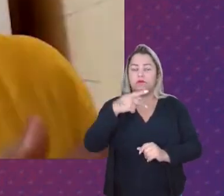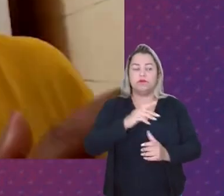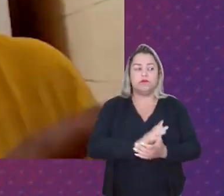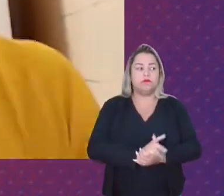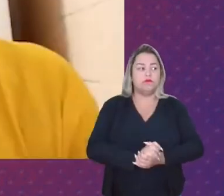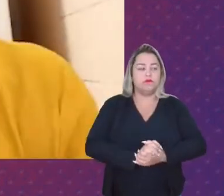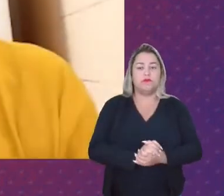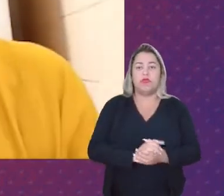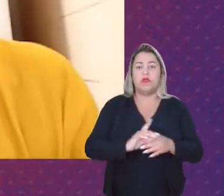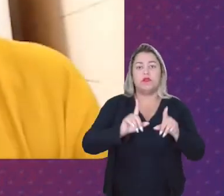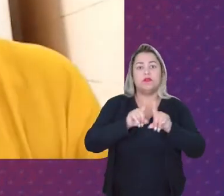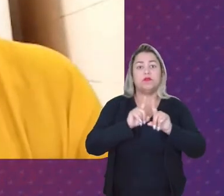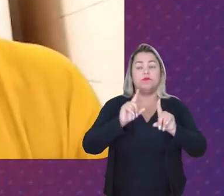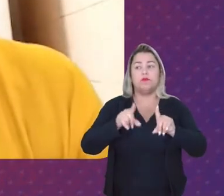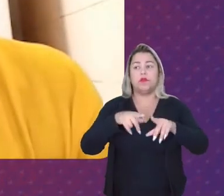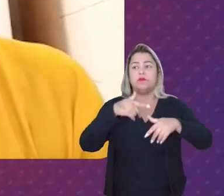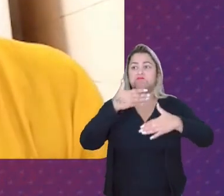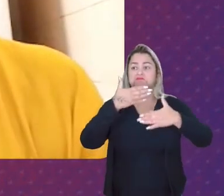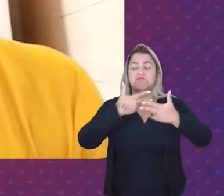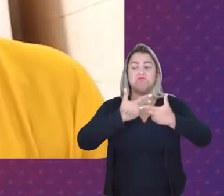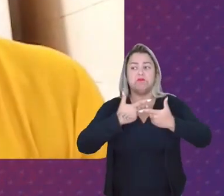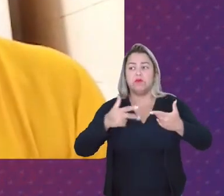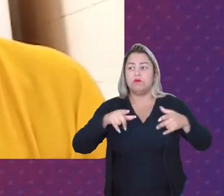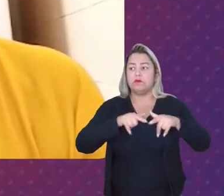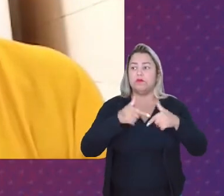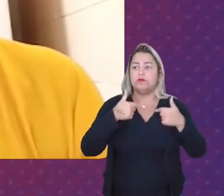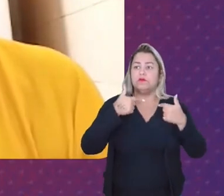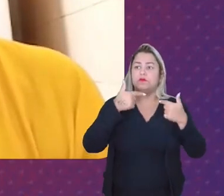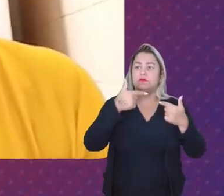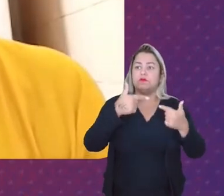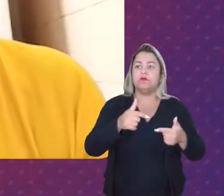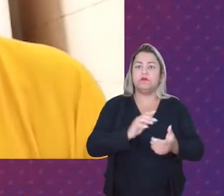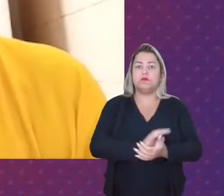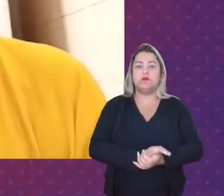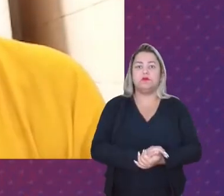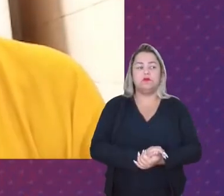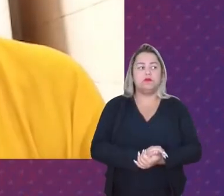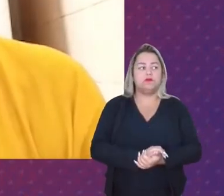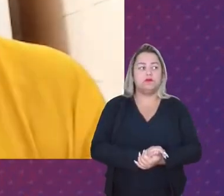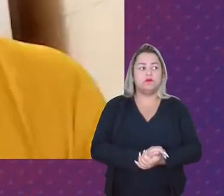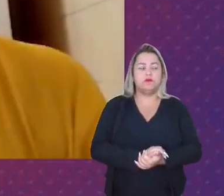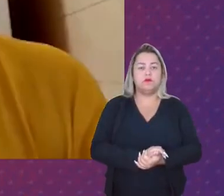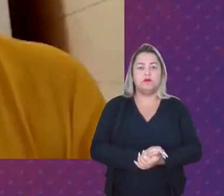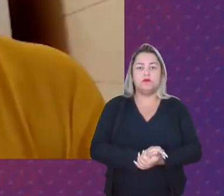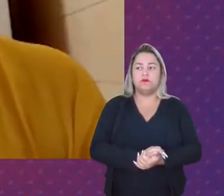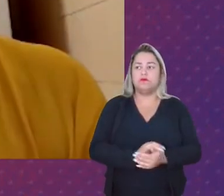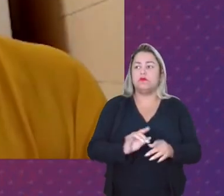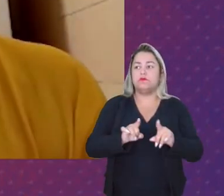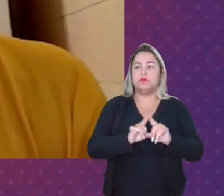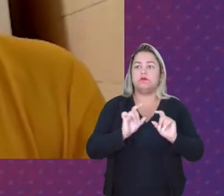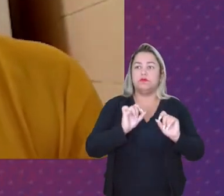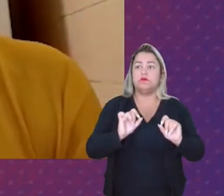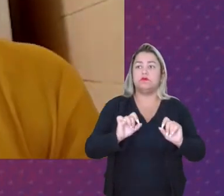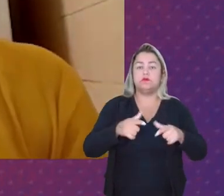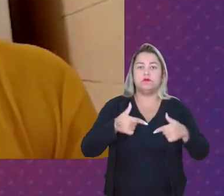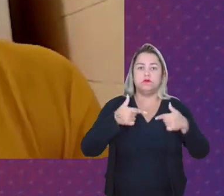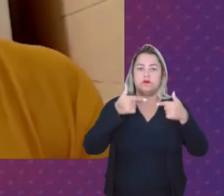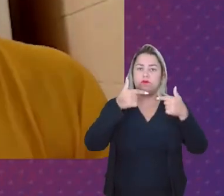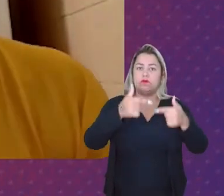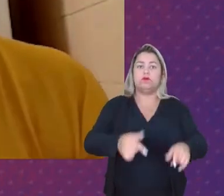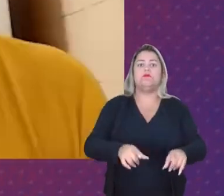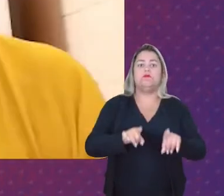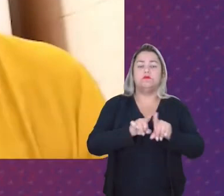uma parcialidade nessa situação, e a luta da FENATRAD é por igualdade. E vamos continuar lutando.